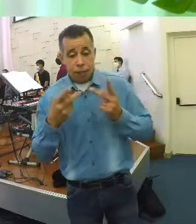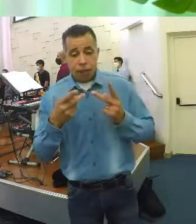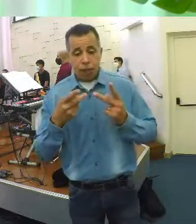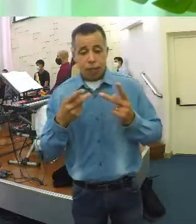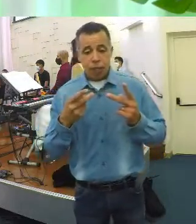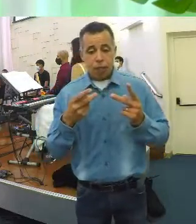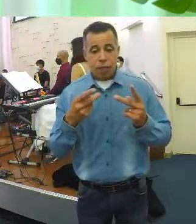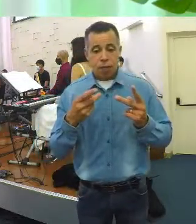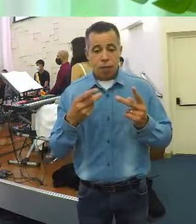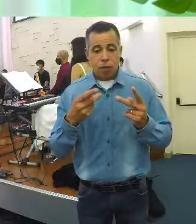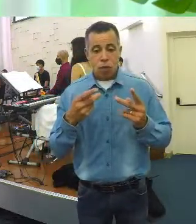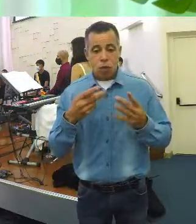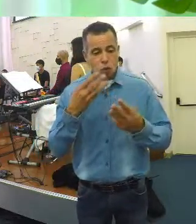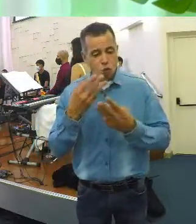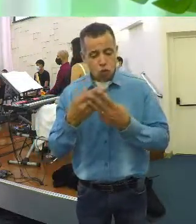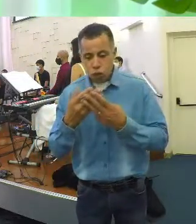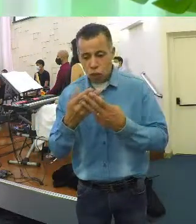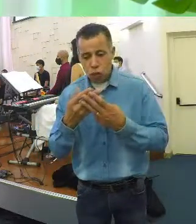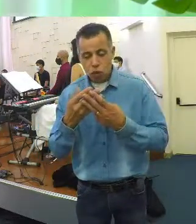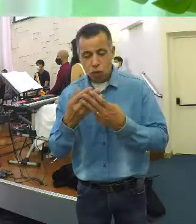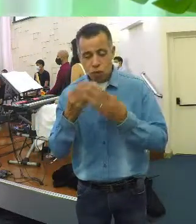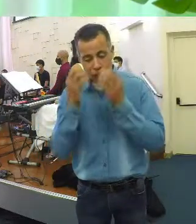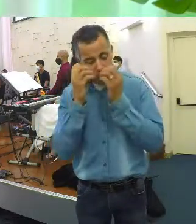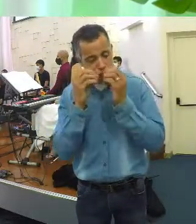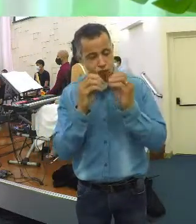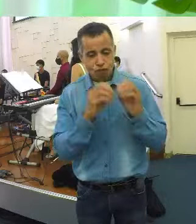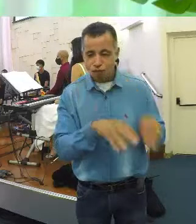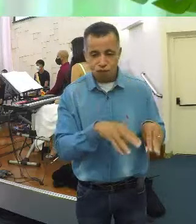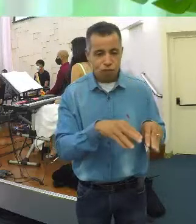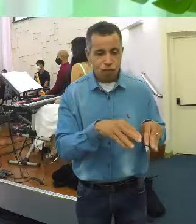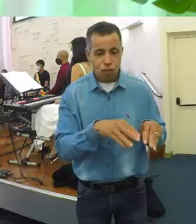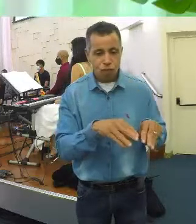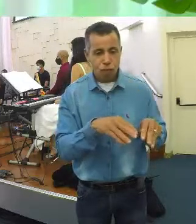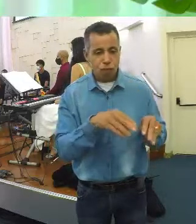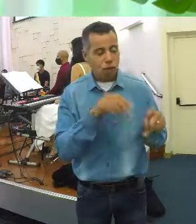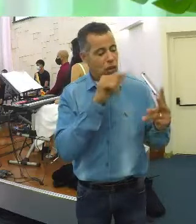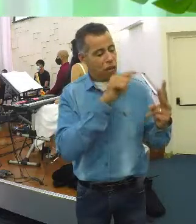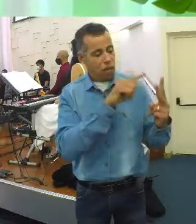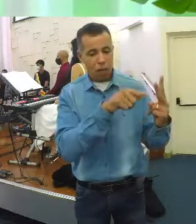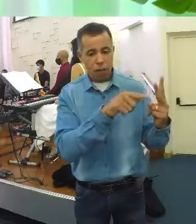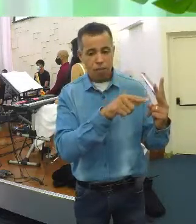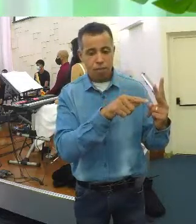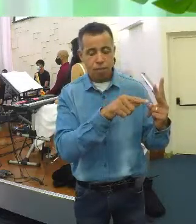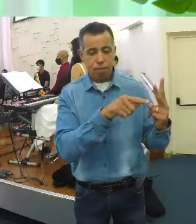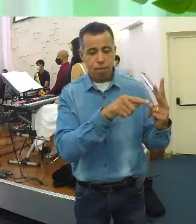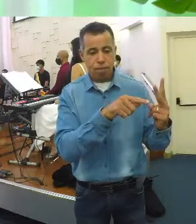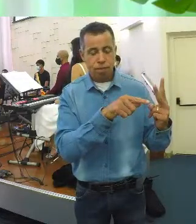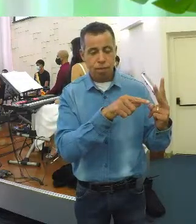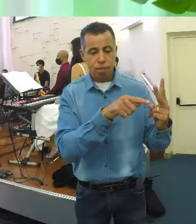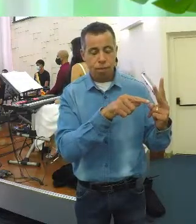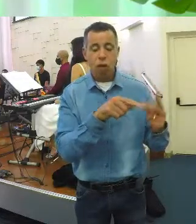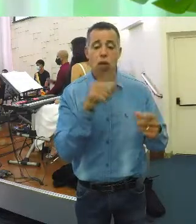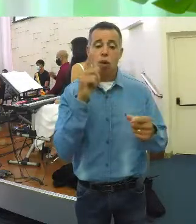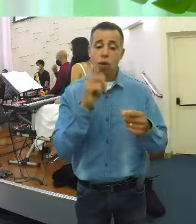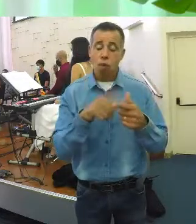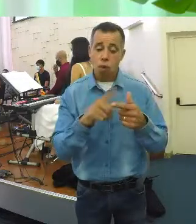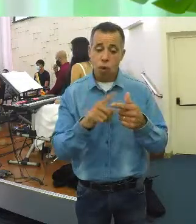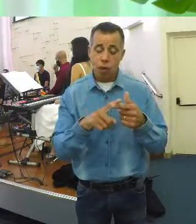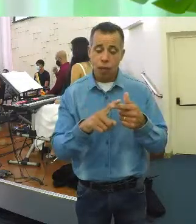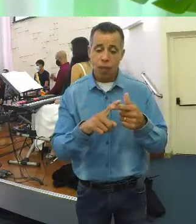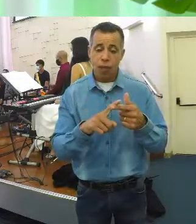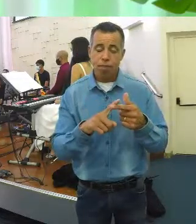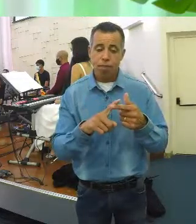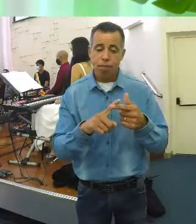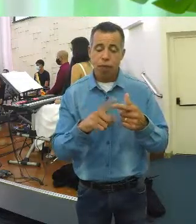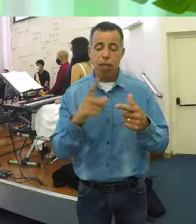dos judeus, a recusa dos judeus, não está fora dos planos de Deus, porque temos o mundo inteiro para